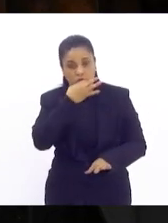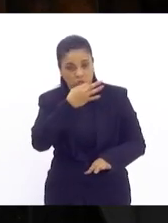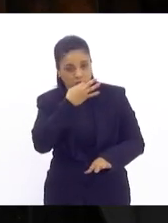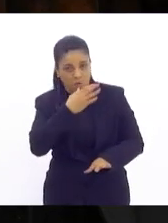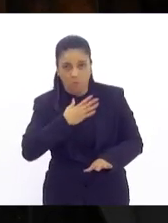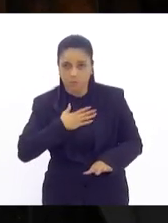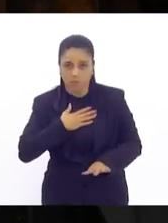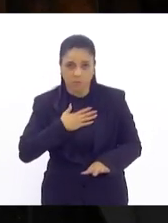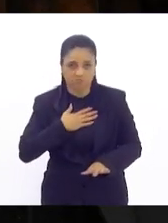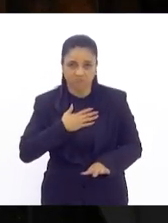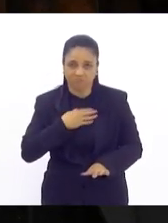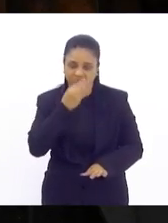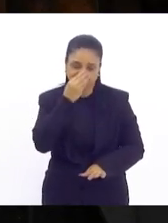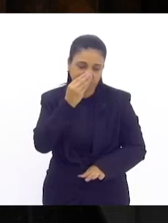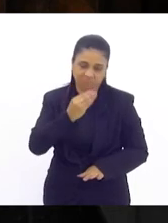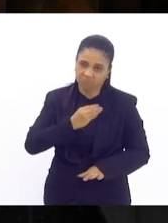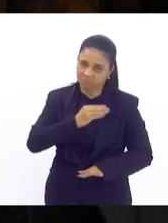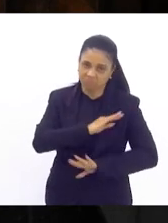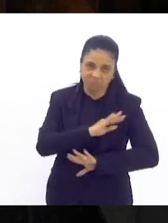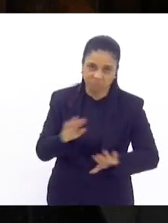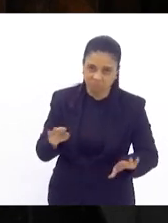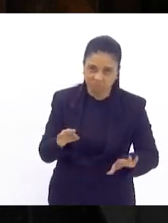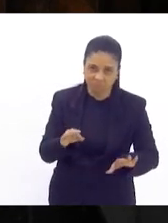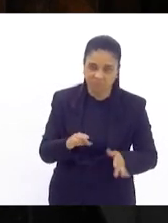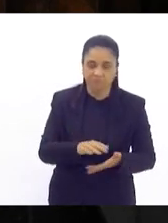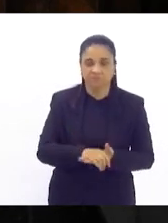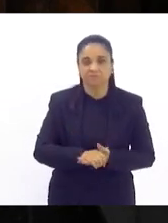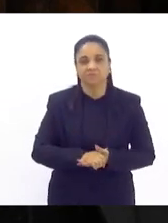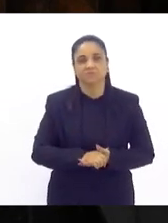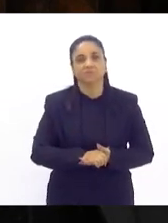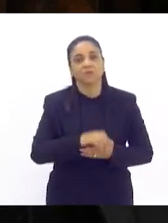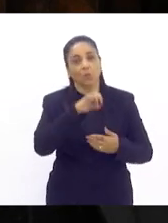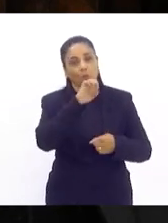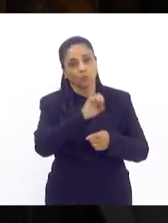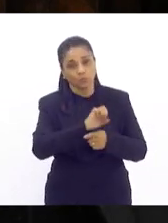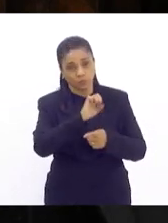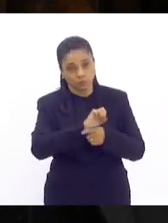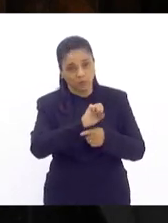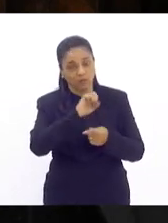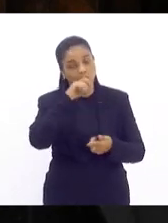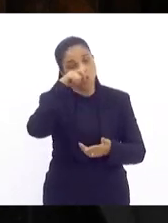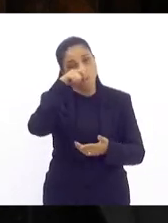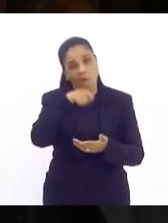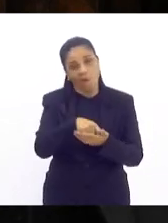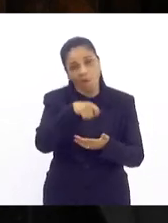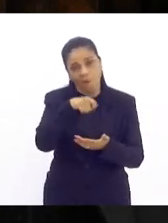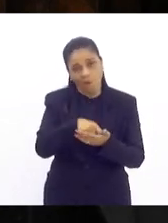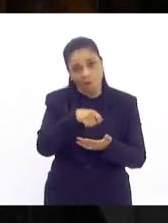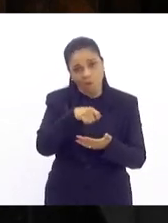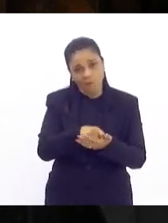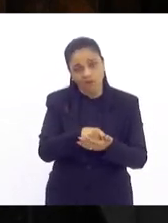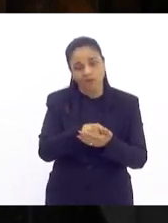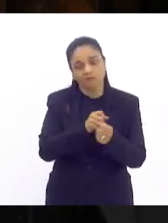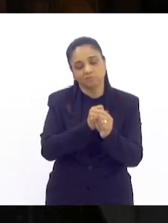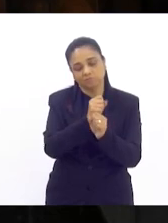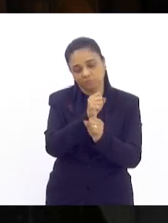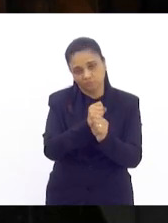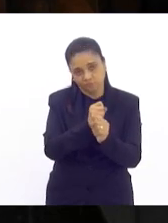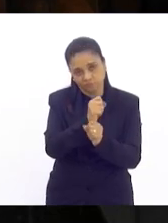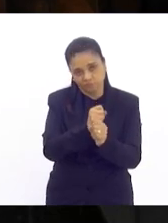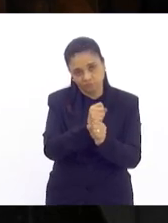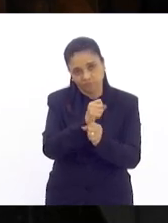não vale mais o estado é obrigado todo ano